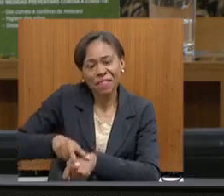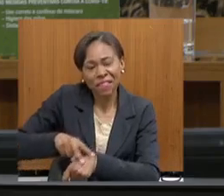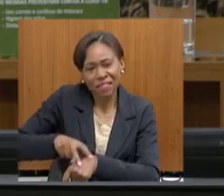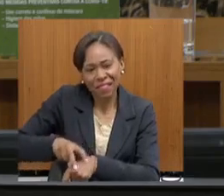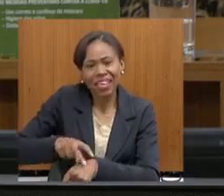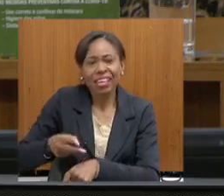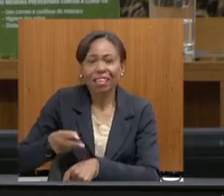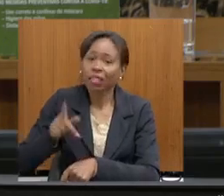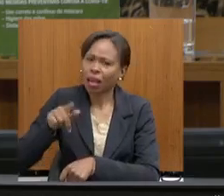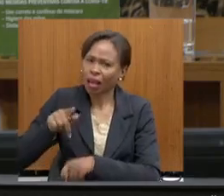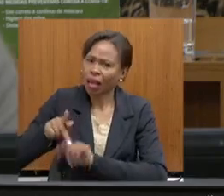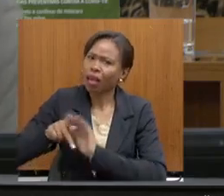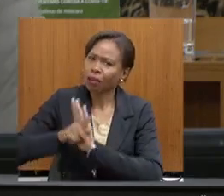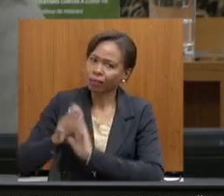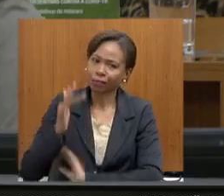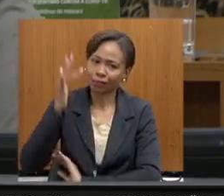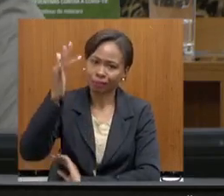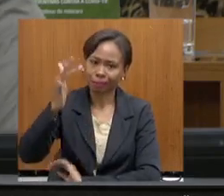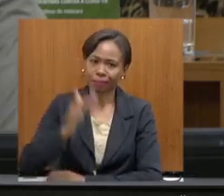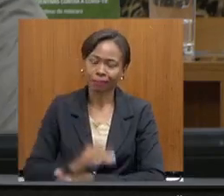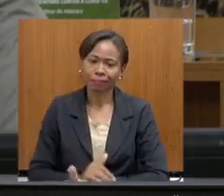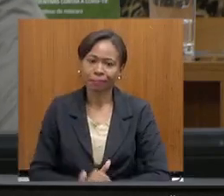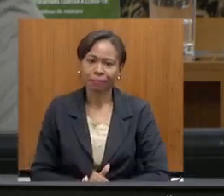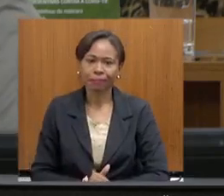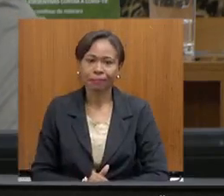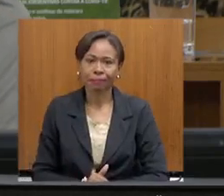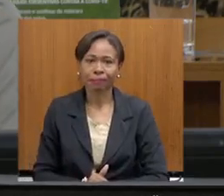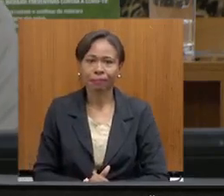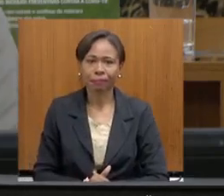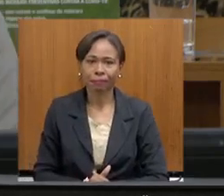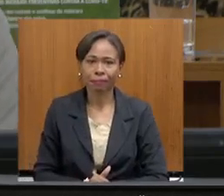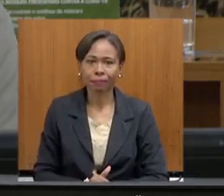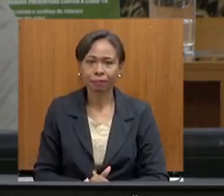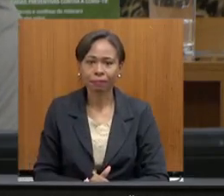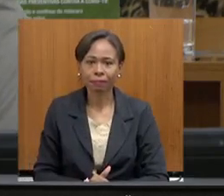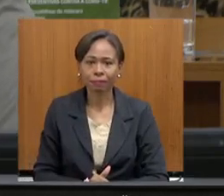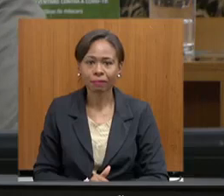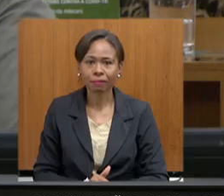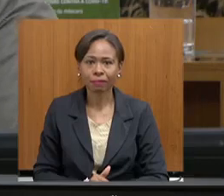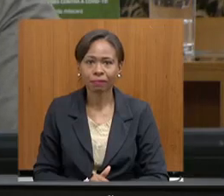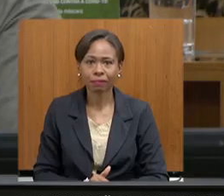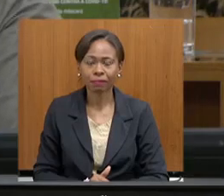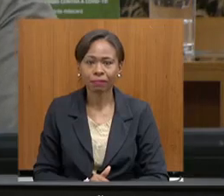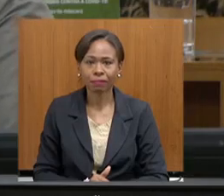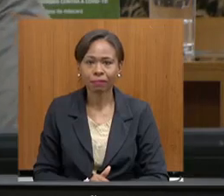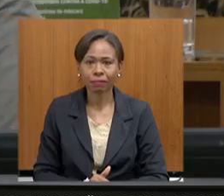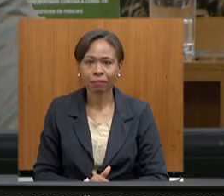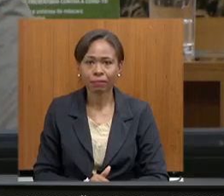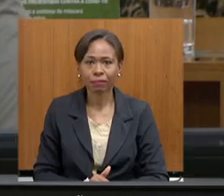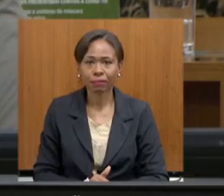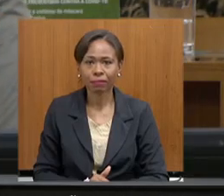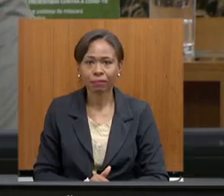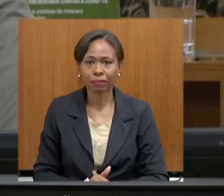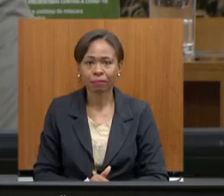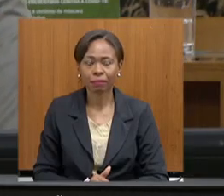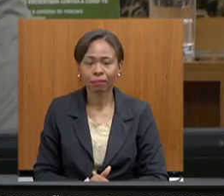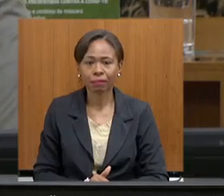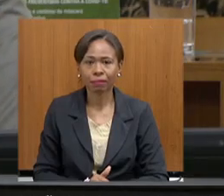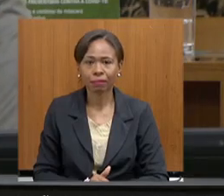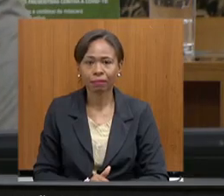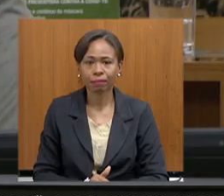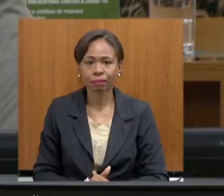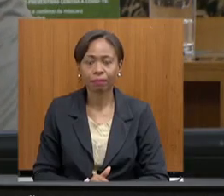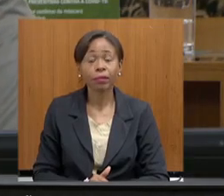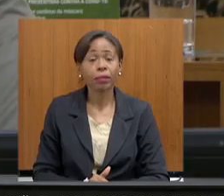mostre como o futuro pode passar por favor e somente Regional pode passar por favor nós